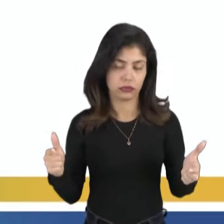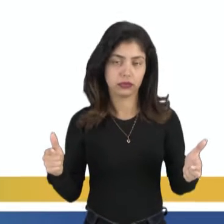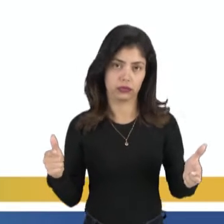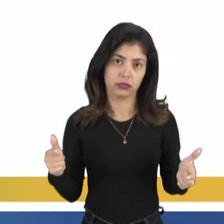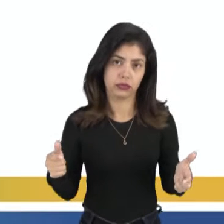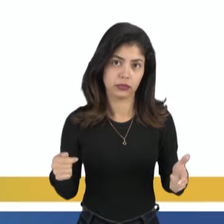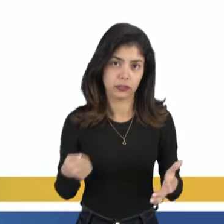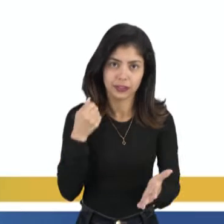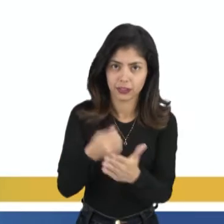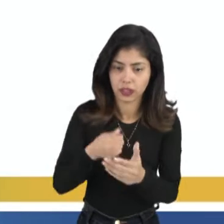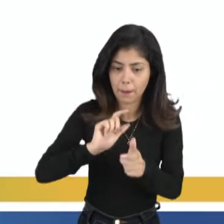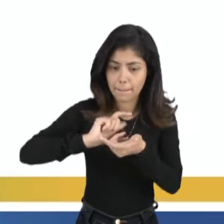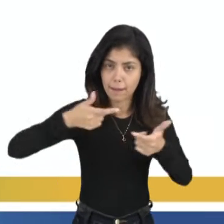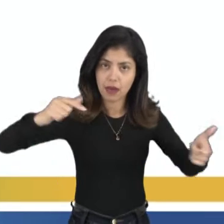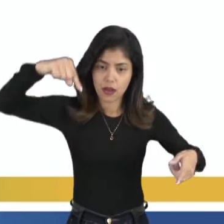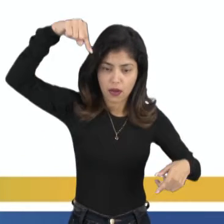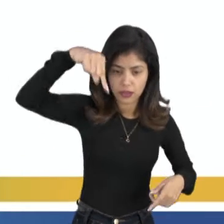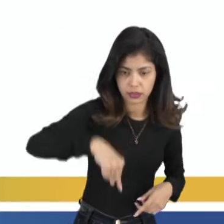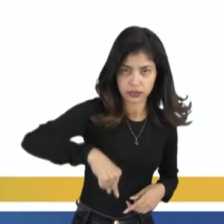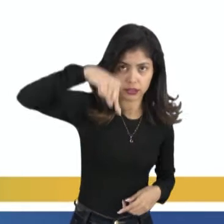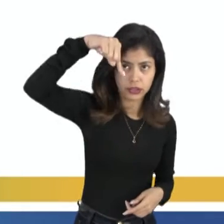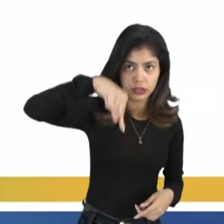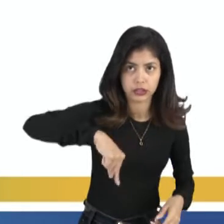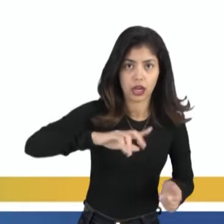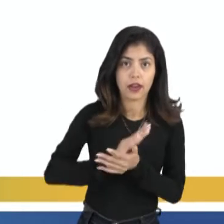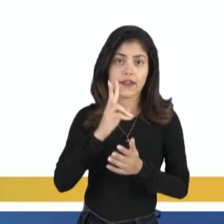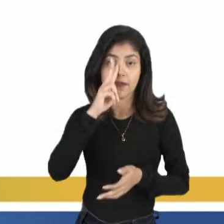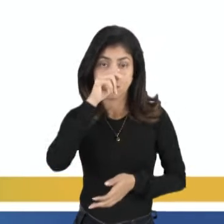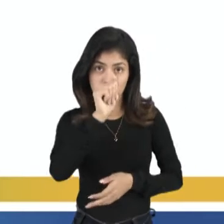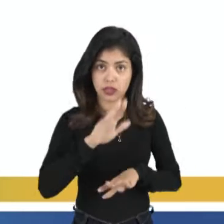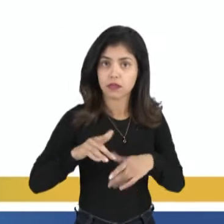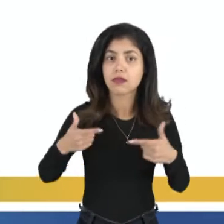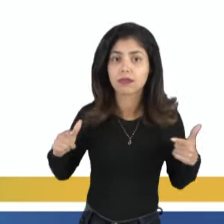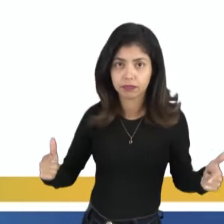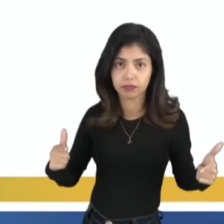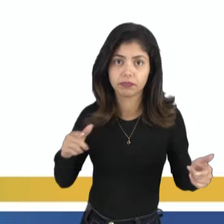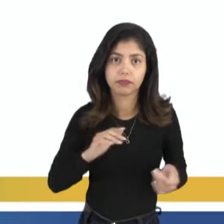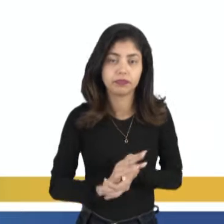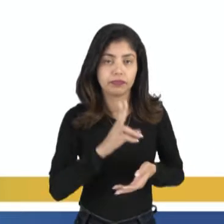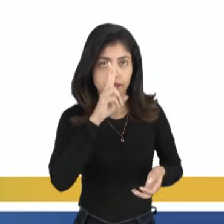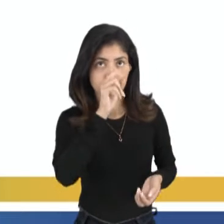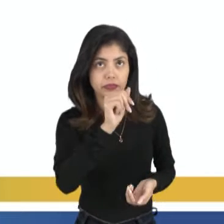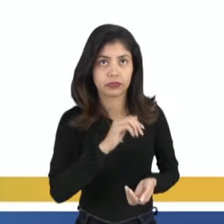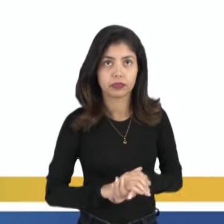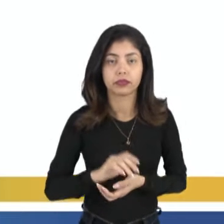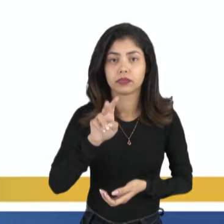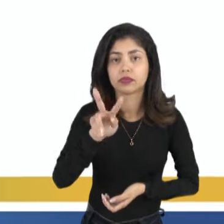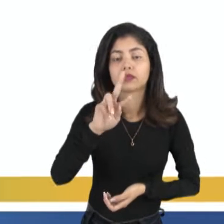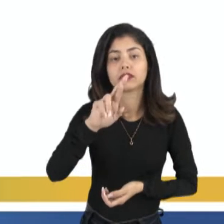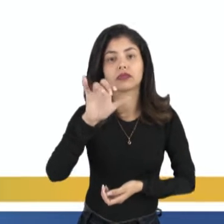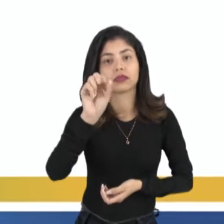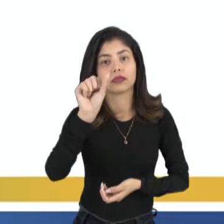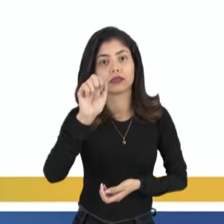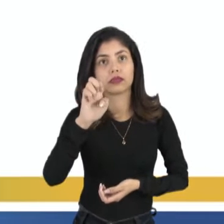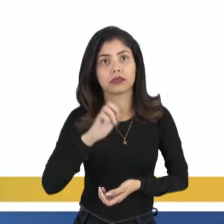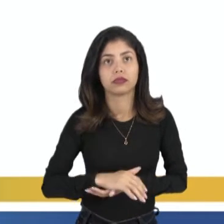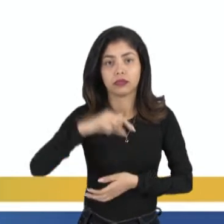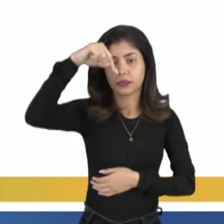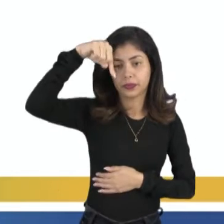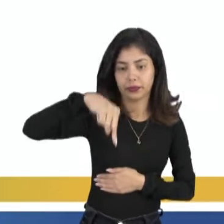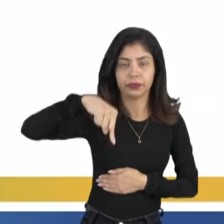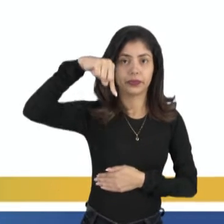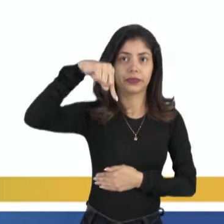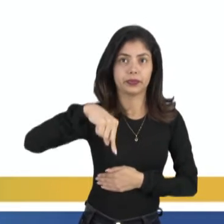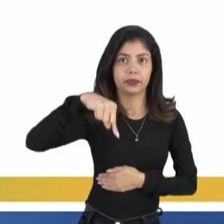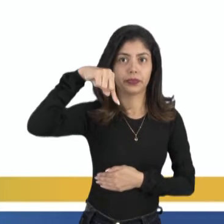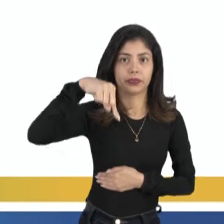aí a intensidade dessa força. Mas eu estou representando aí as forças por vetores que são a